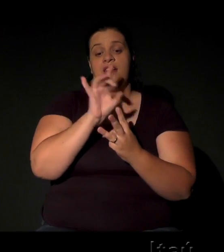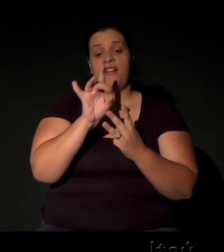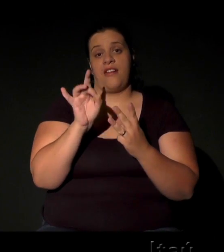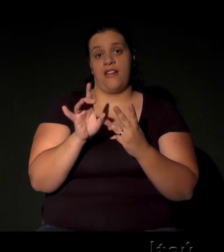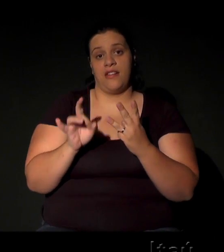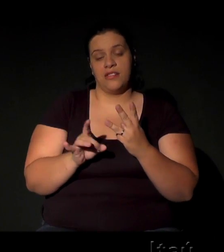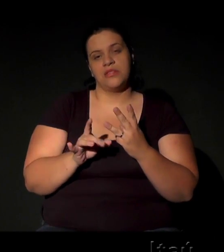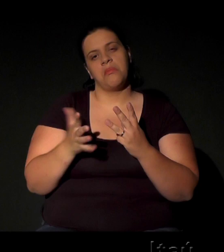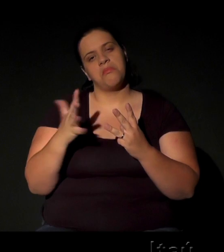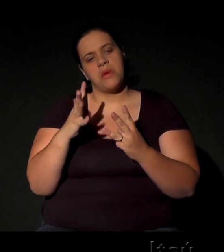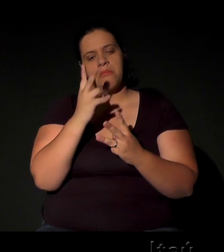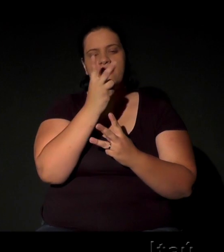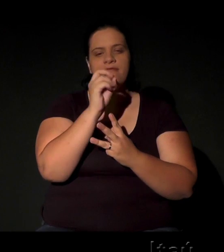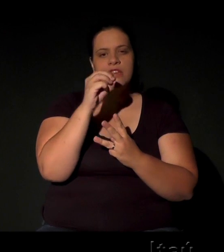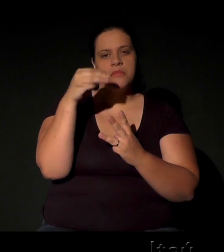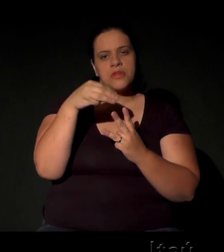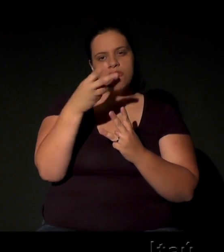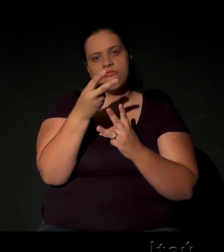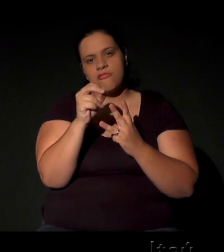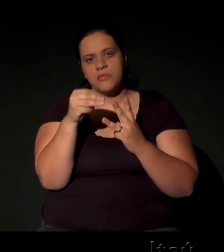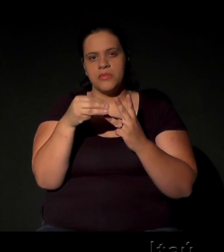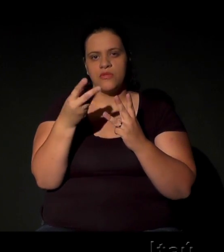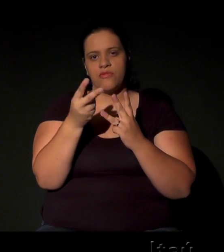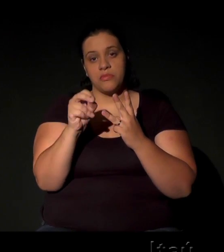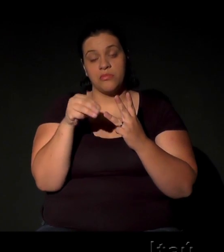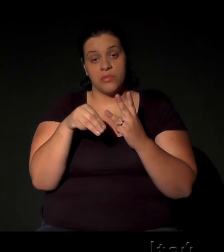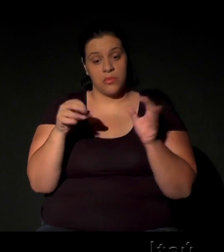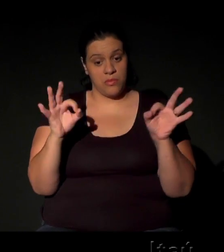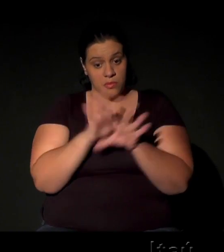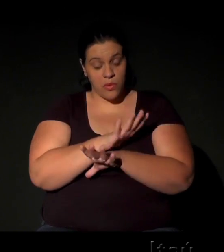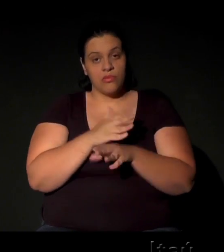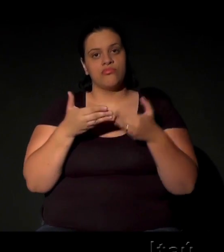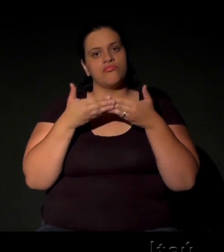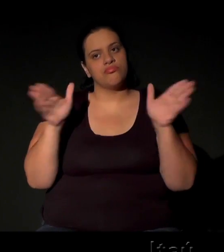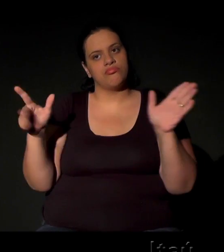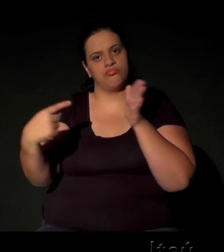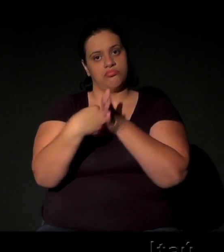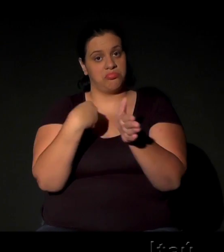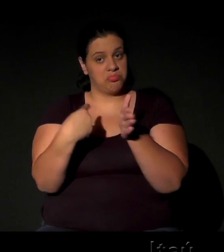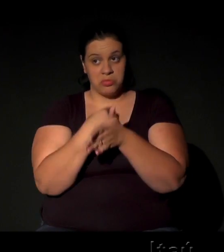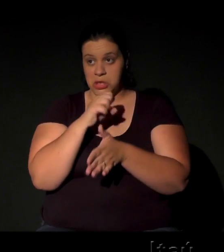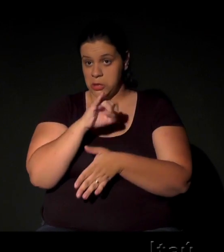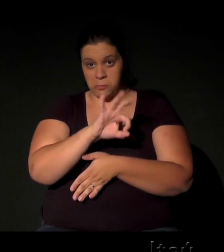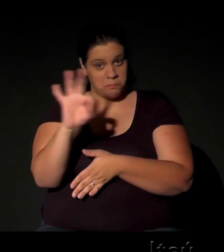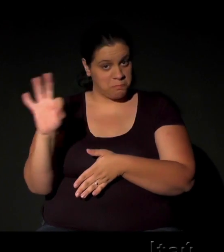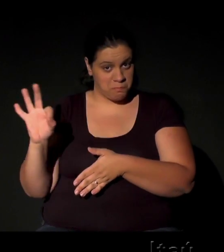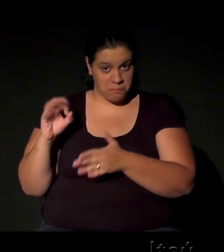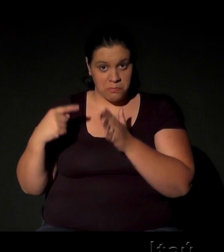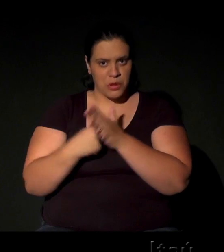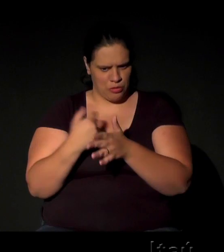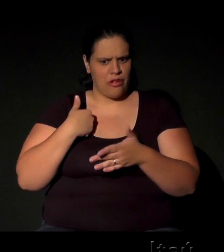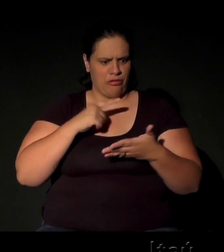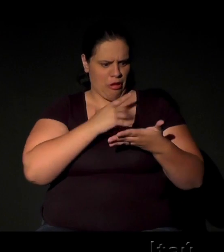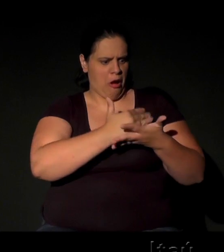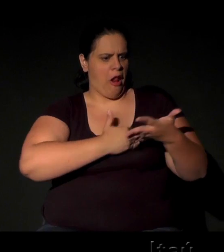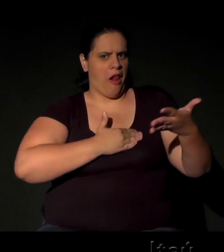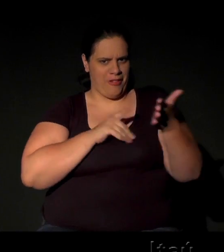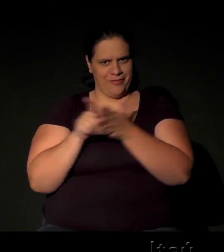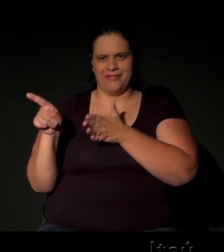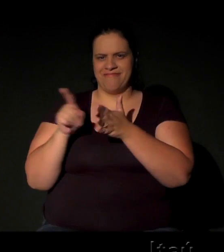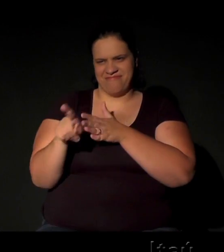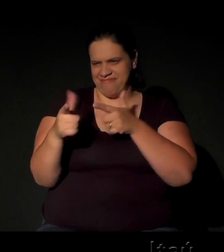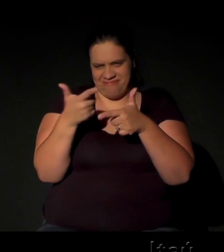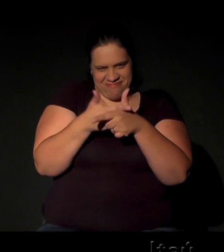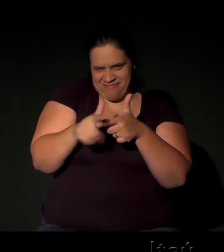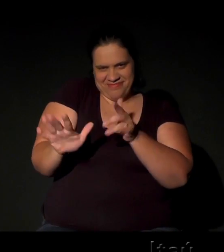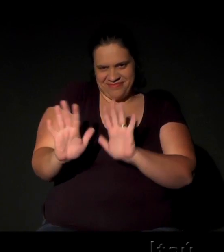falar perto de 20 minutos e depois a gente abre PR as perguntas se vocês não tiverem eu tenho várias aqui tudo bem então não se